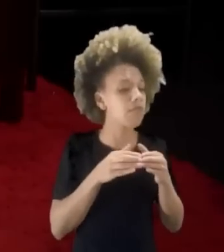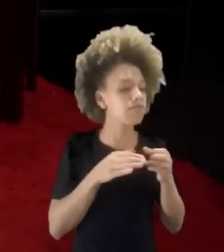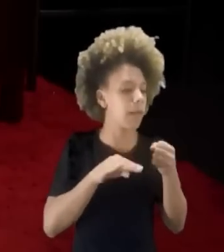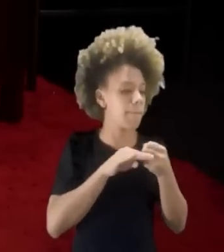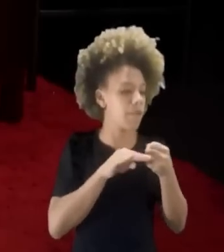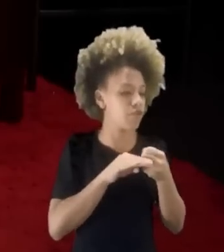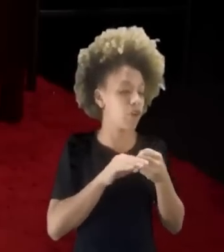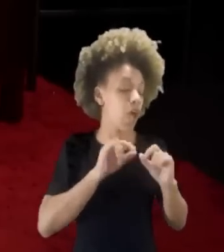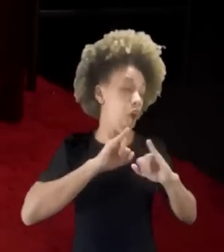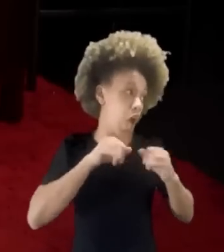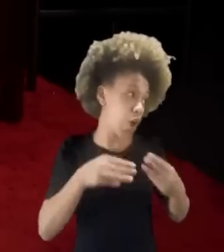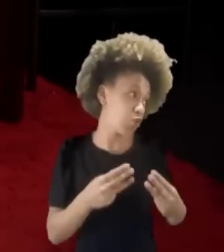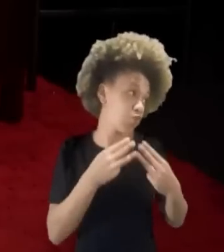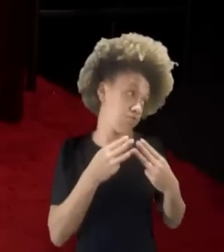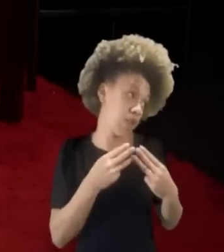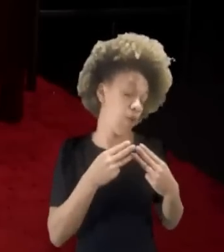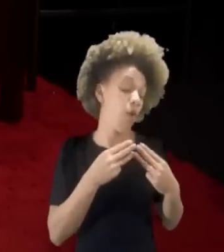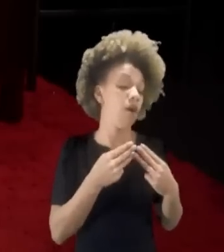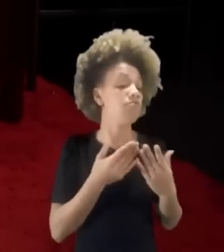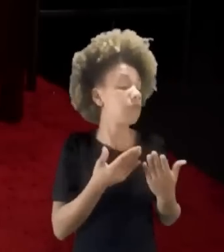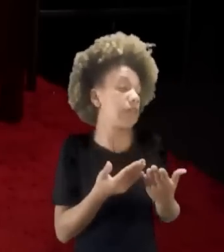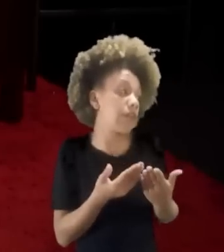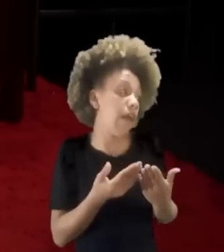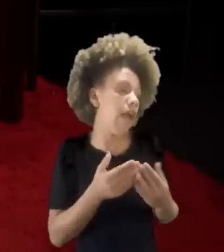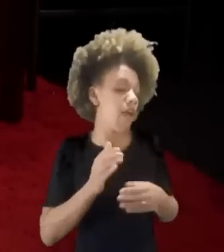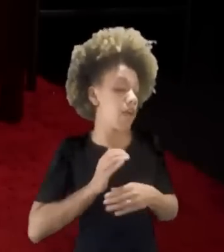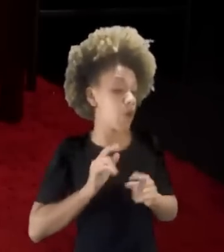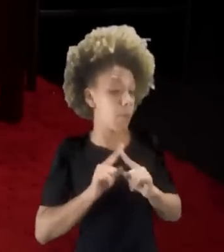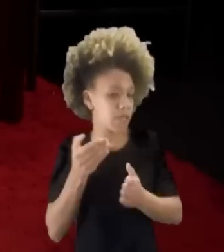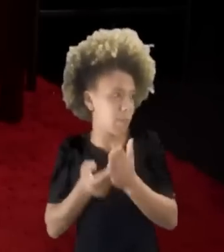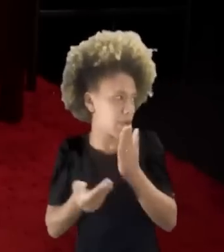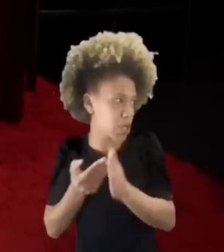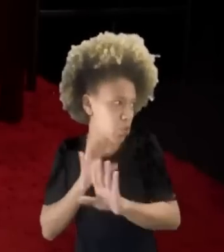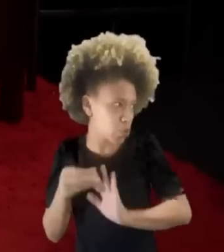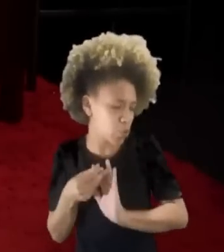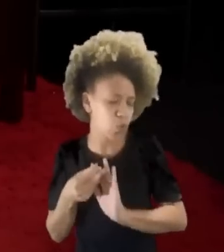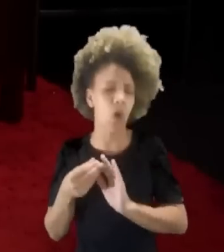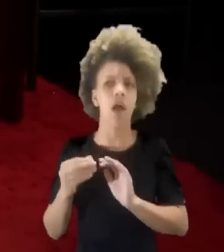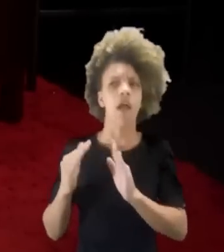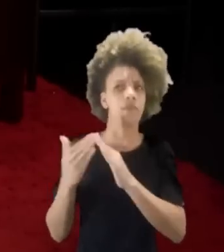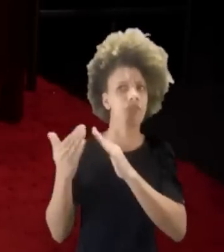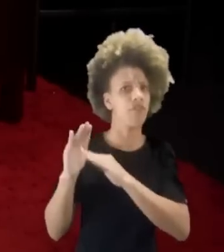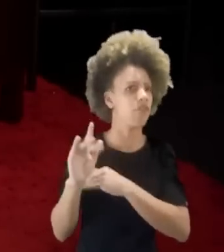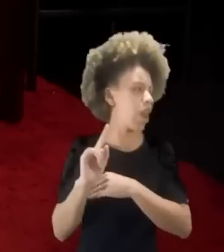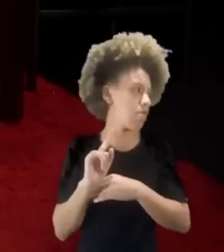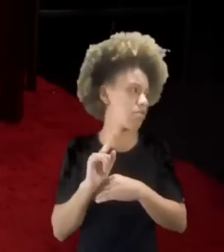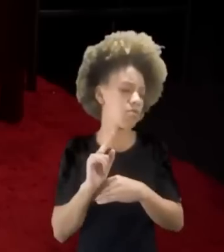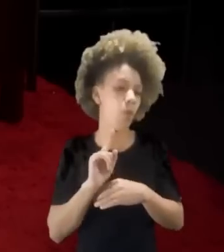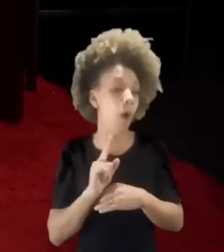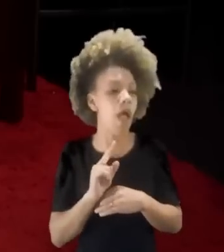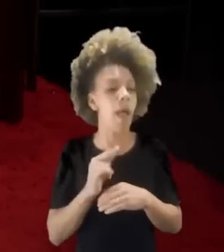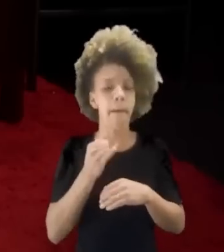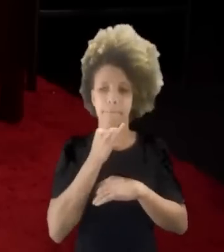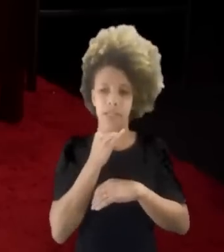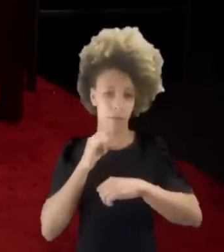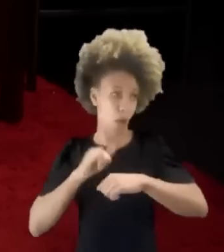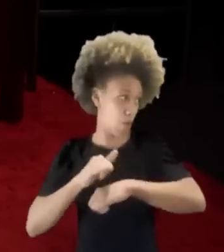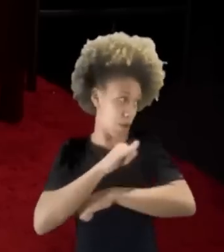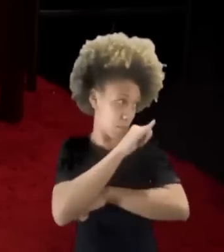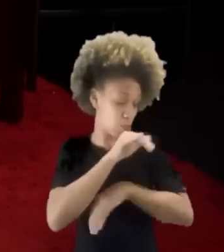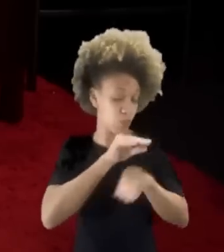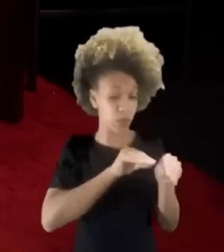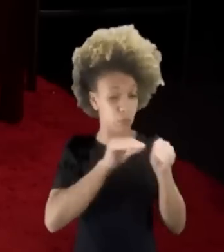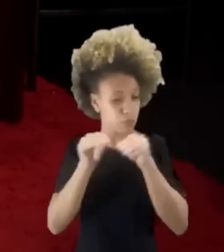tipo é um judeu rico que perdeu tudo ele tá na classe média o cara da favela que se deu bem ele tá na classe média ele vai ele é tipo um aeroporto de